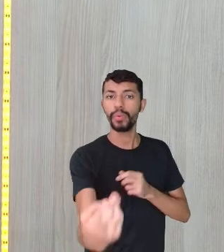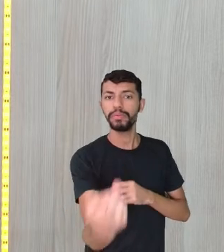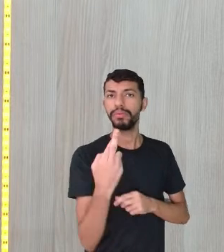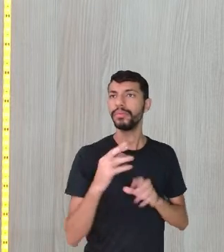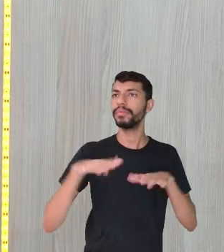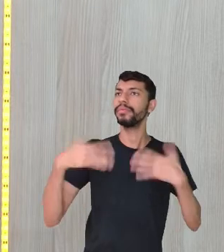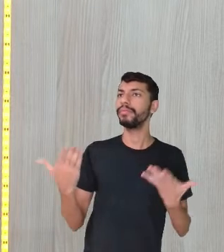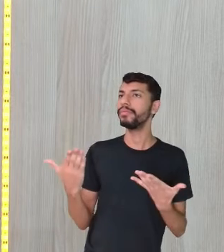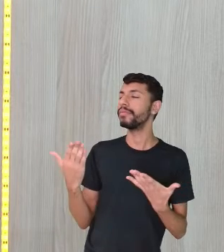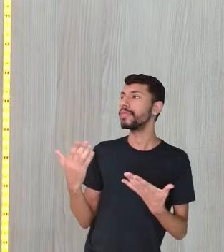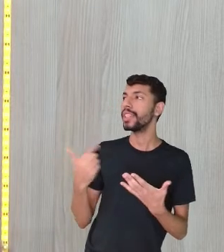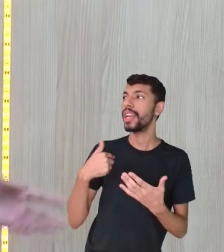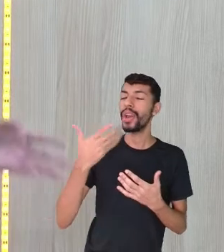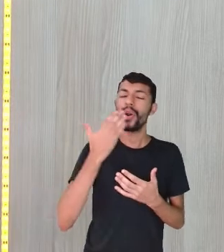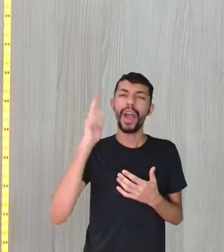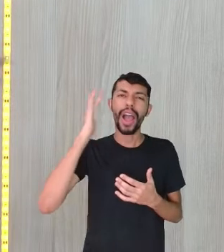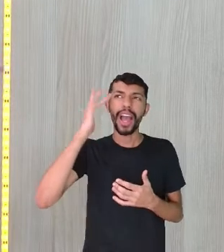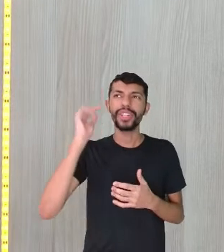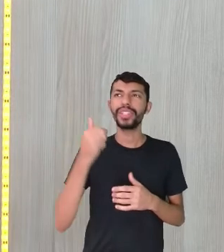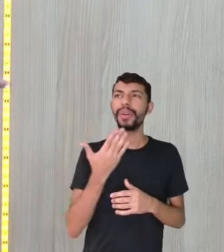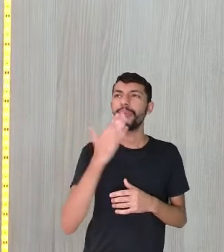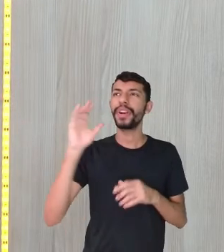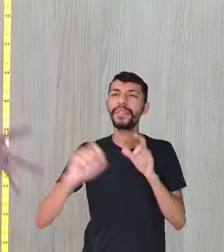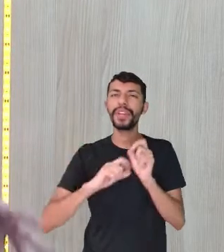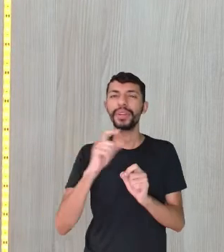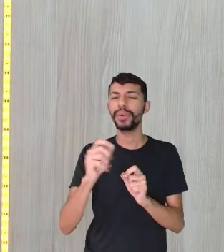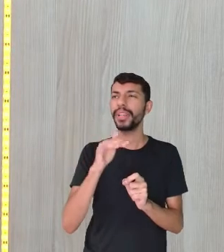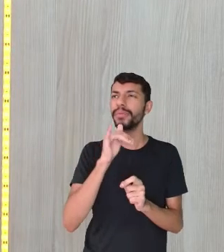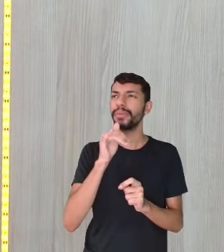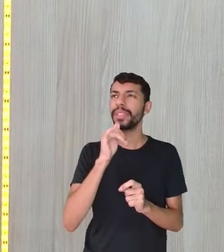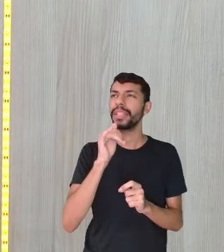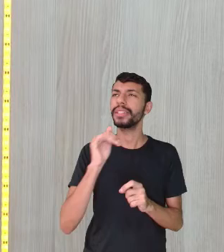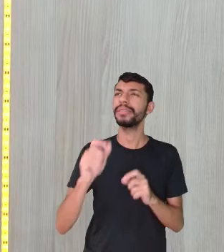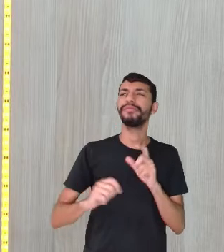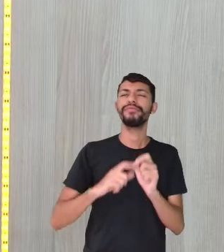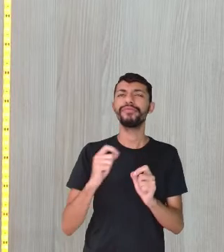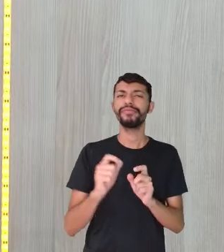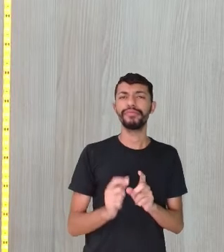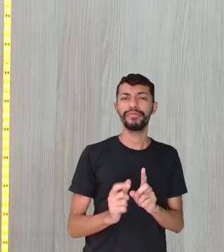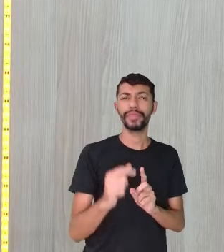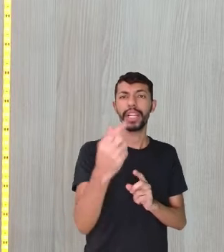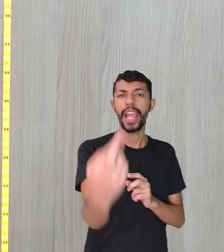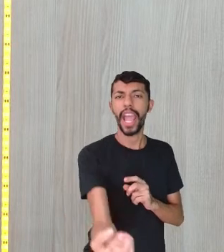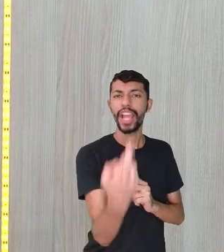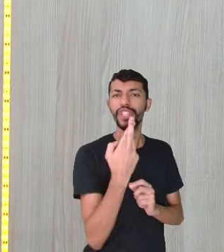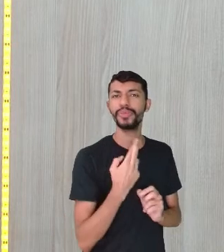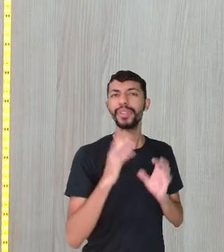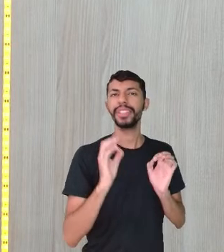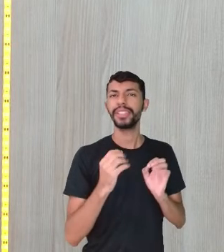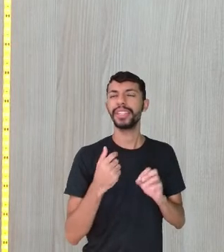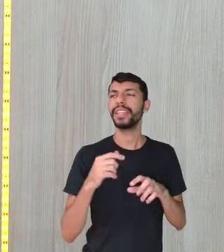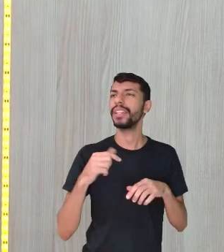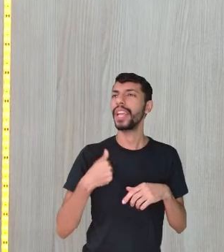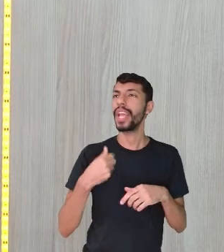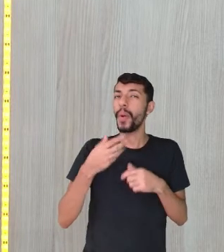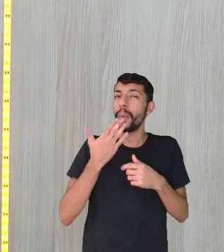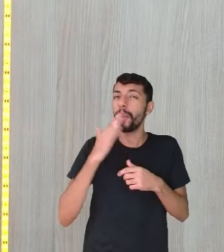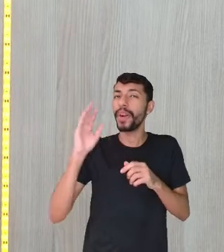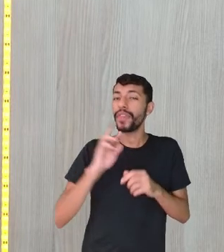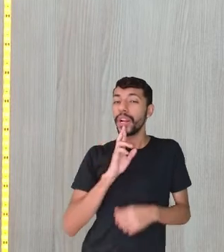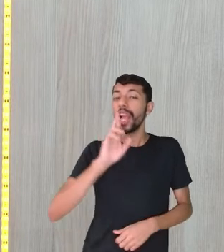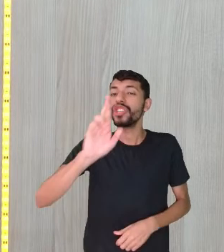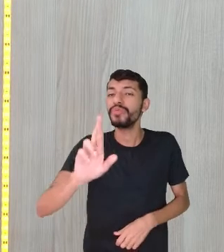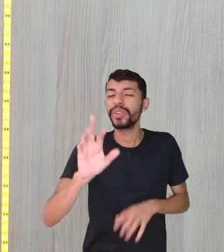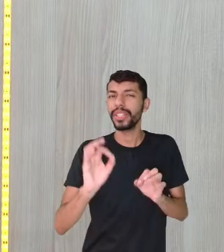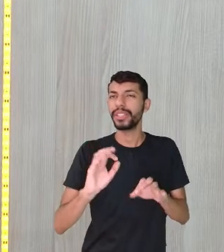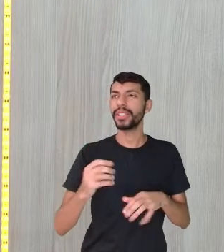né? Sim. Aqui a gente faz muito os dois. Sim, é verdade. Né? Mas eu acho que eu prefiro ser entrevistado. Eu acho que